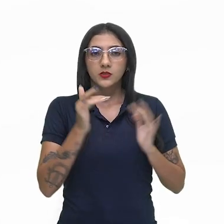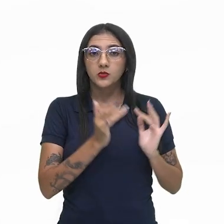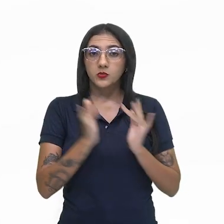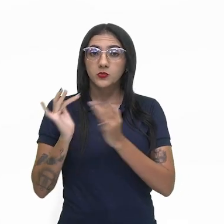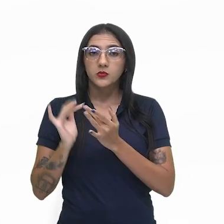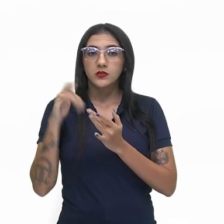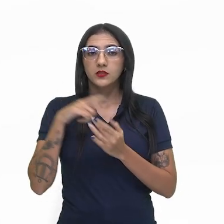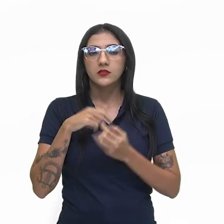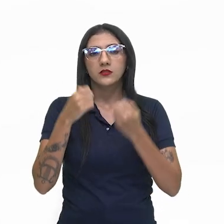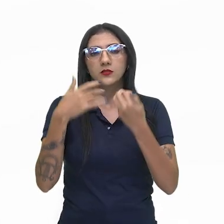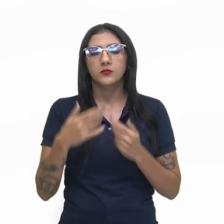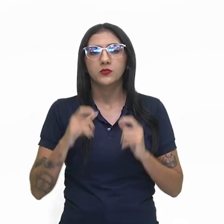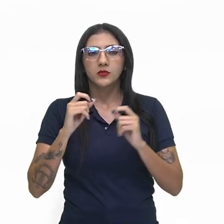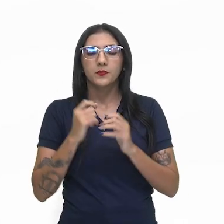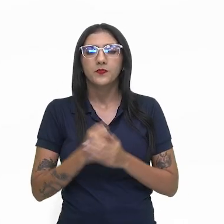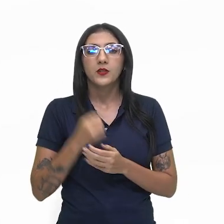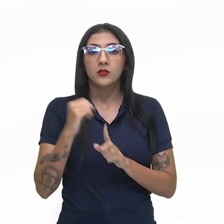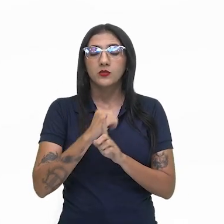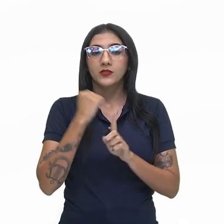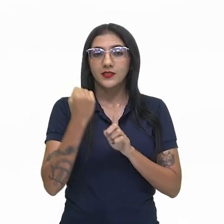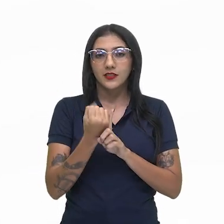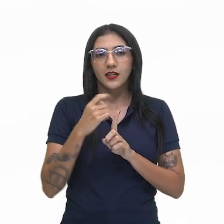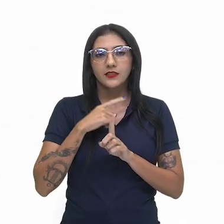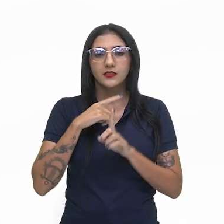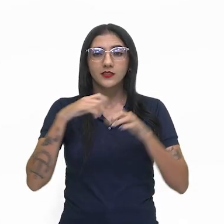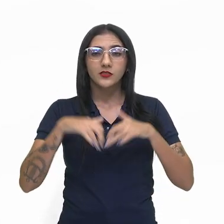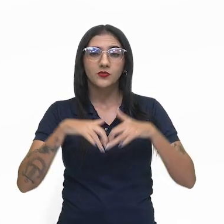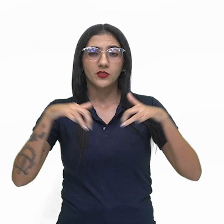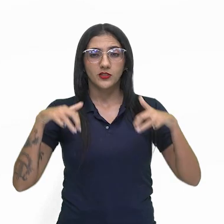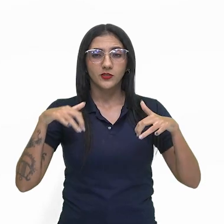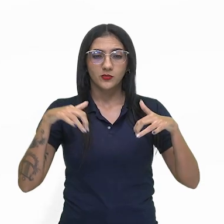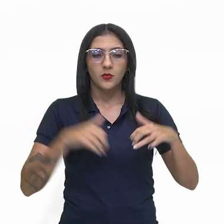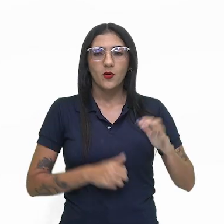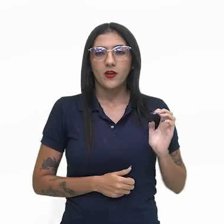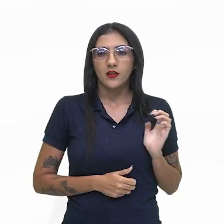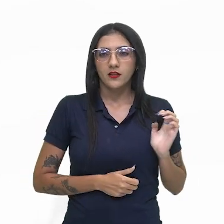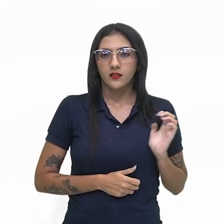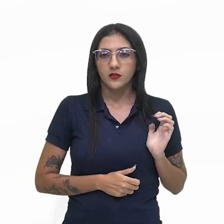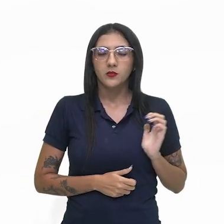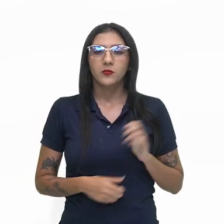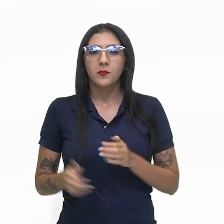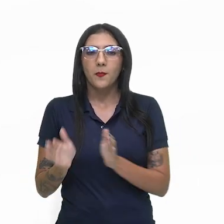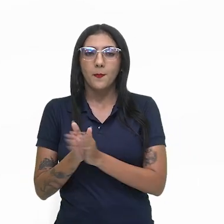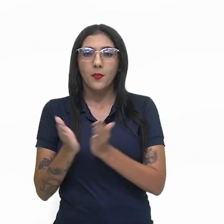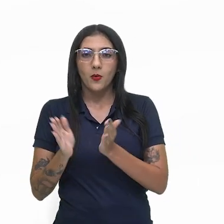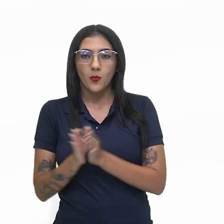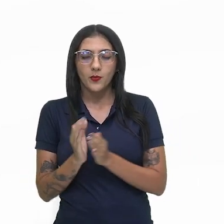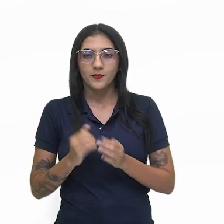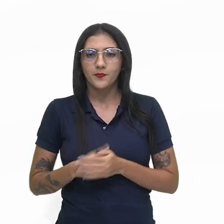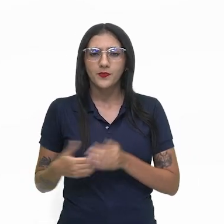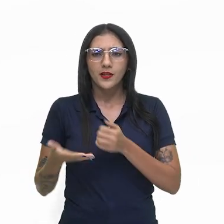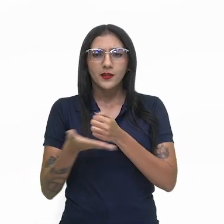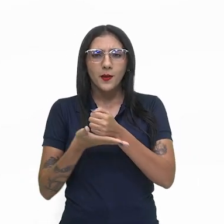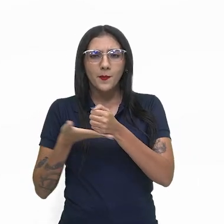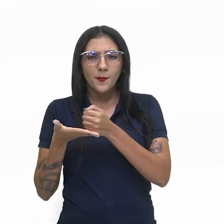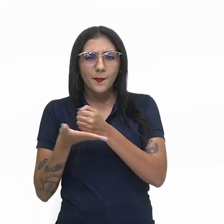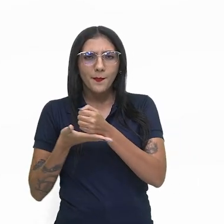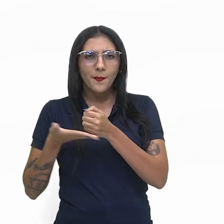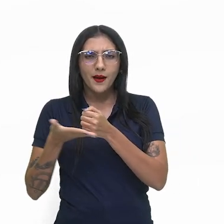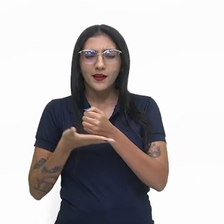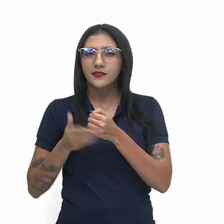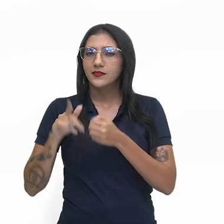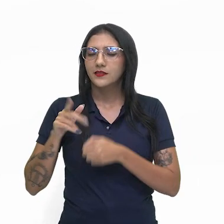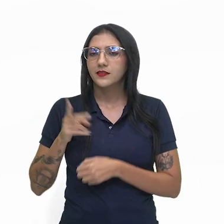Bobbio diz que a sociedade ela acaba sendo dividida em ricos e pobres. E a base da sociedade são sempre